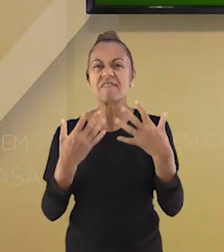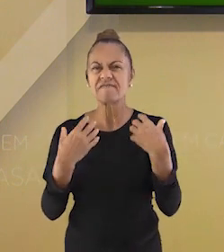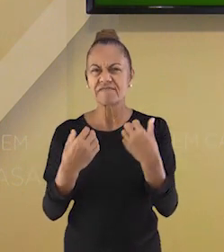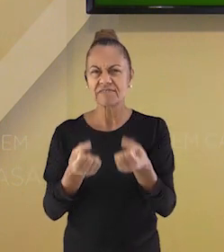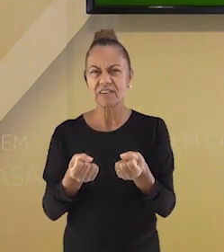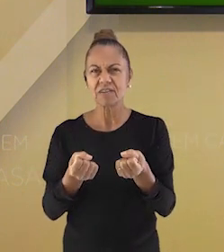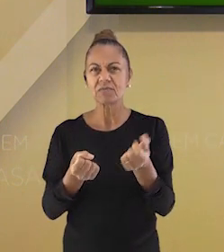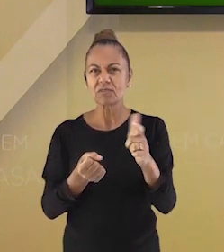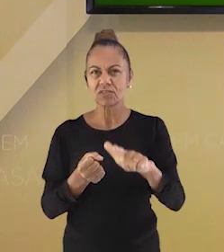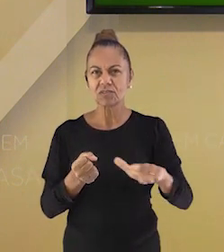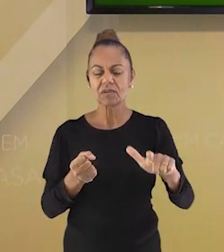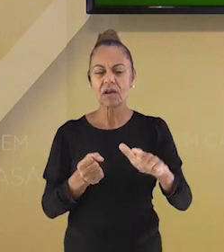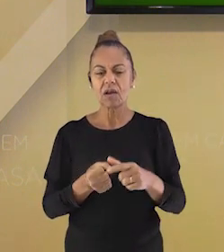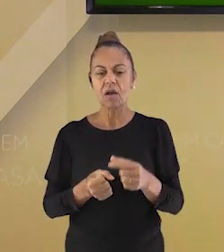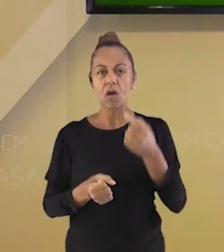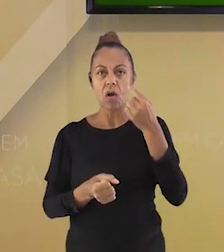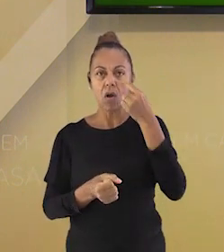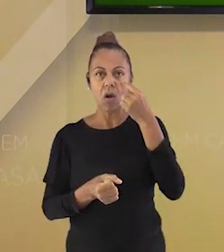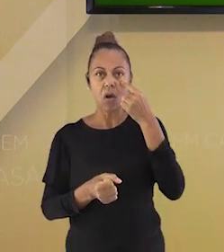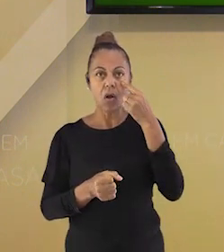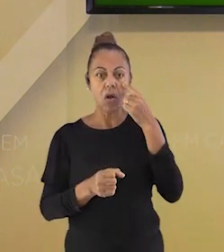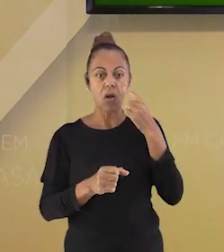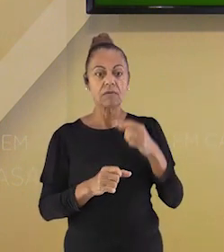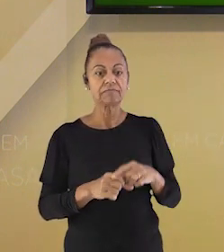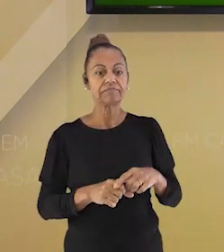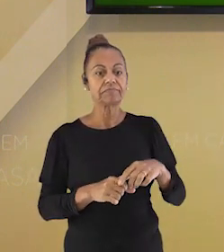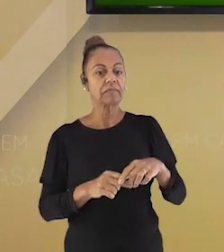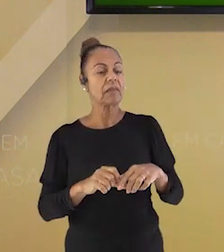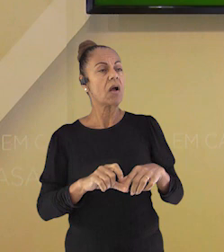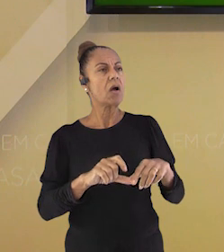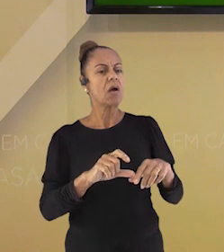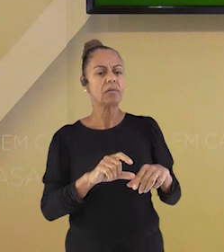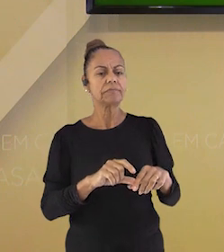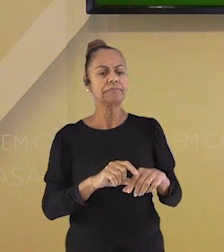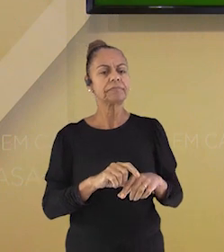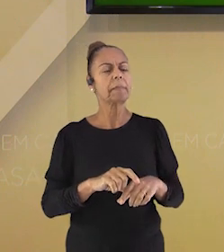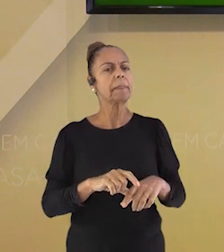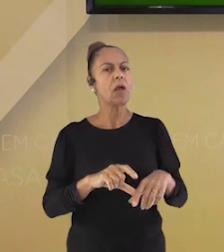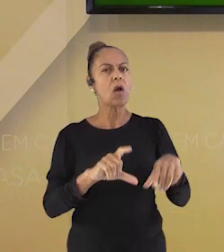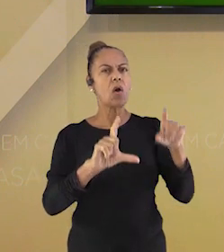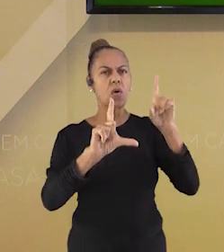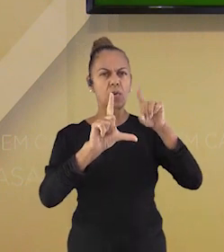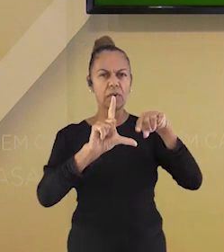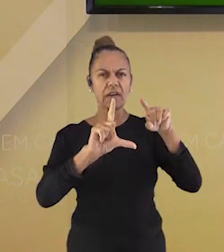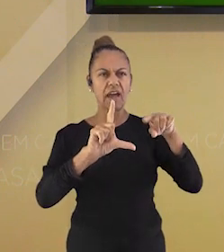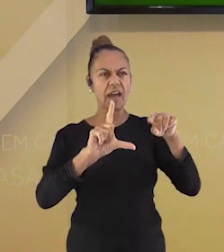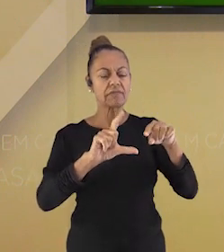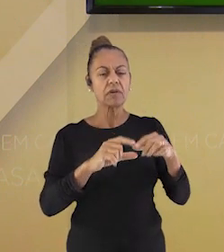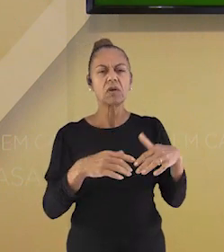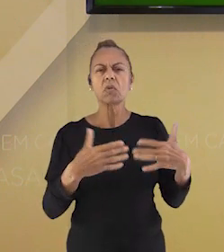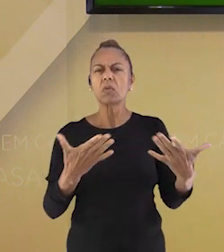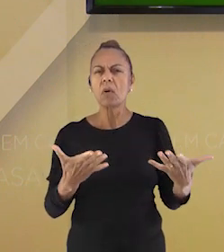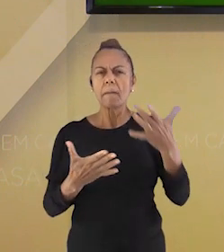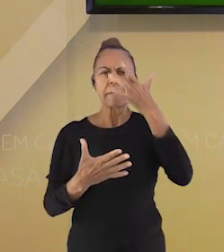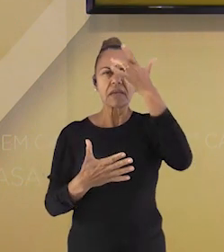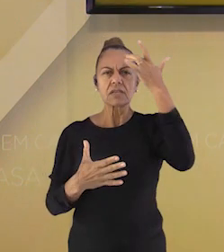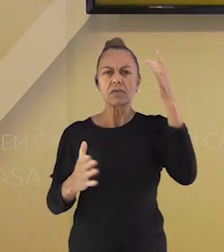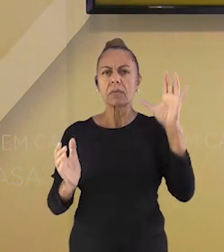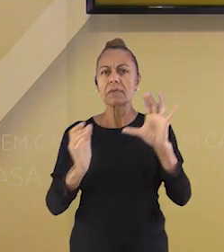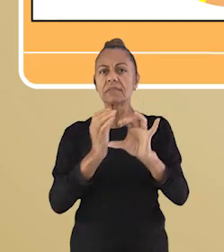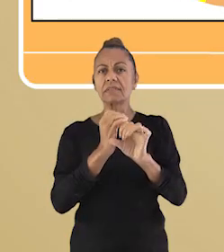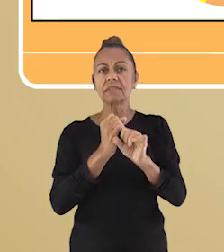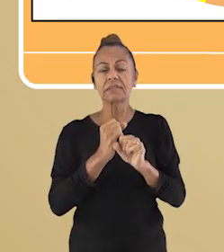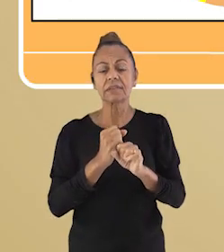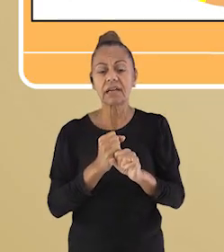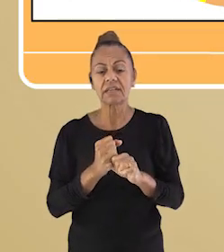QR Code que está aparecendo aí na sua telinha e pronto. Agora sim, vamos lá. Observem o gráfico e